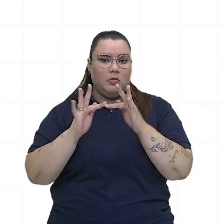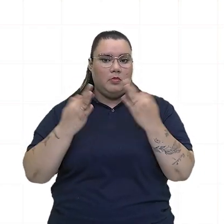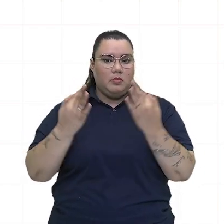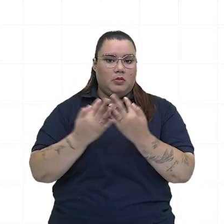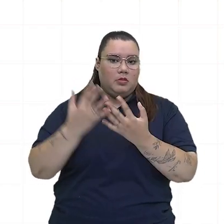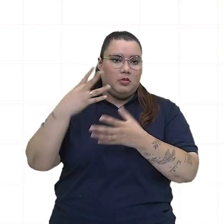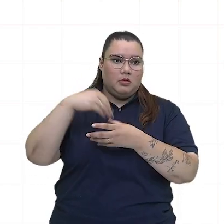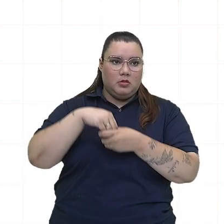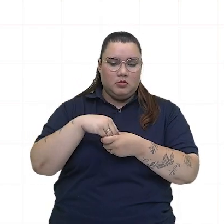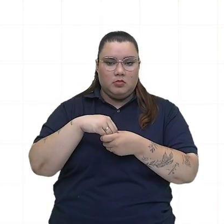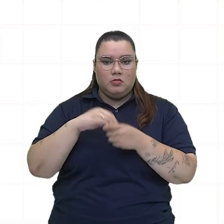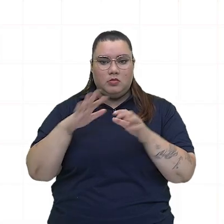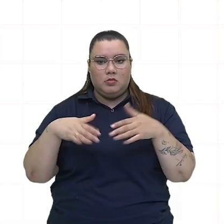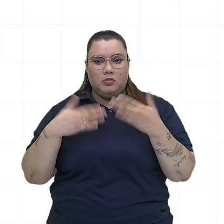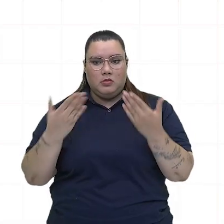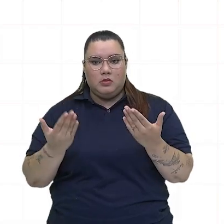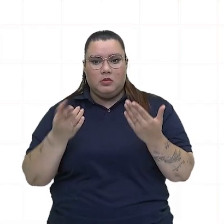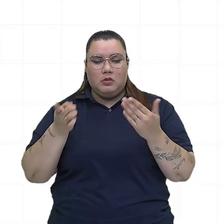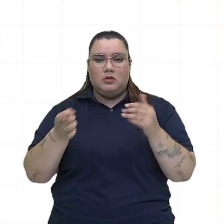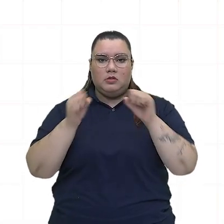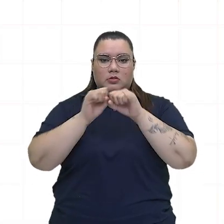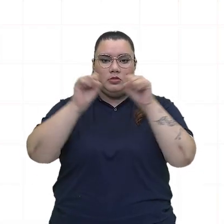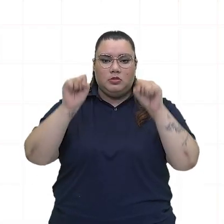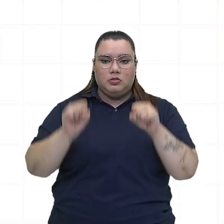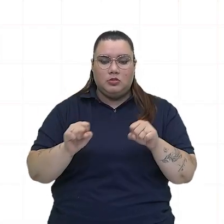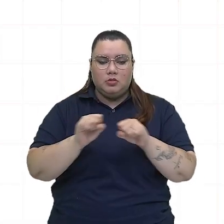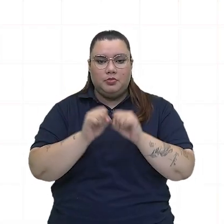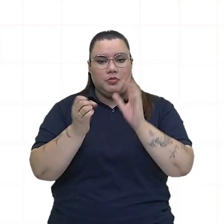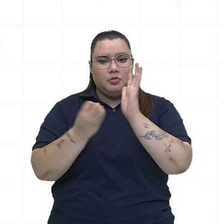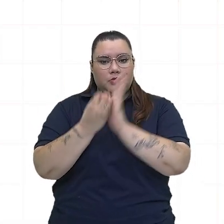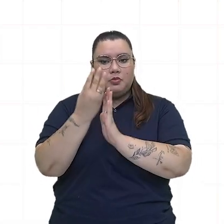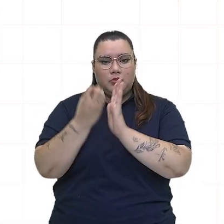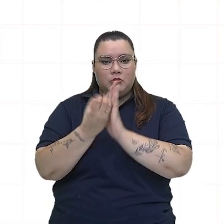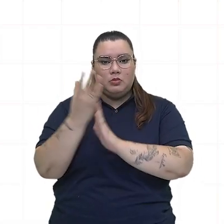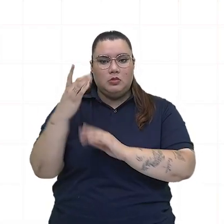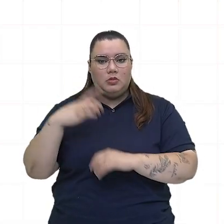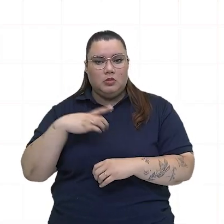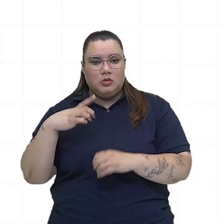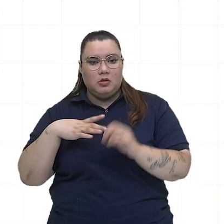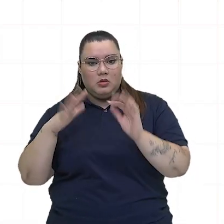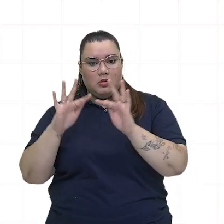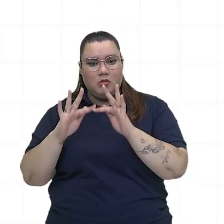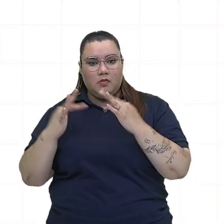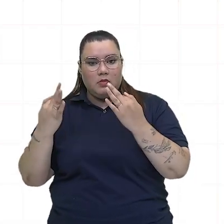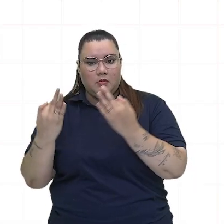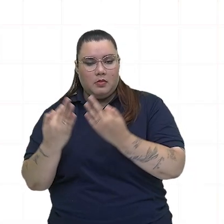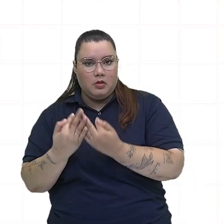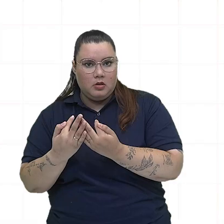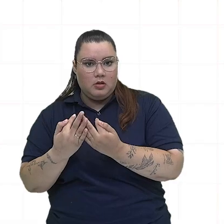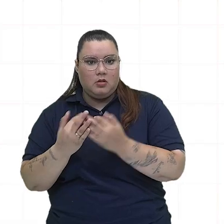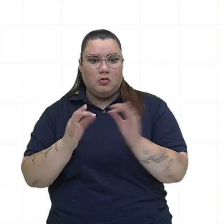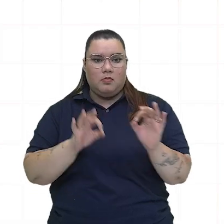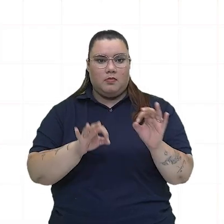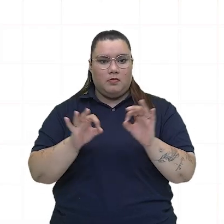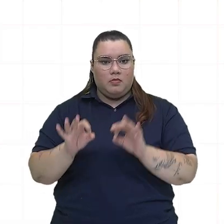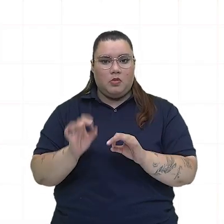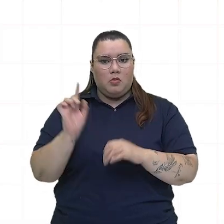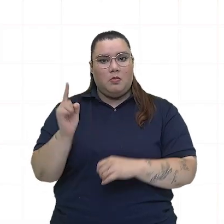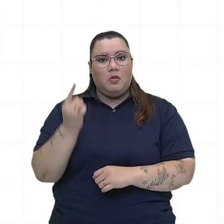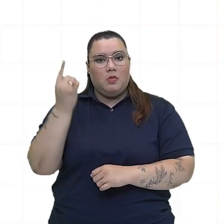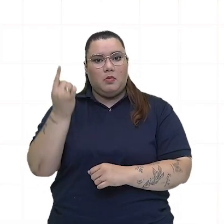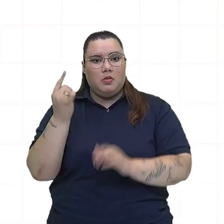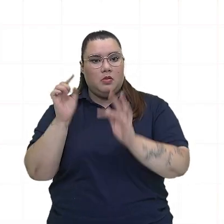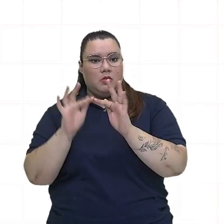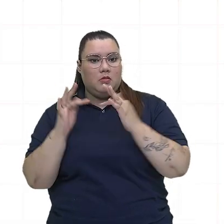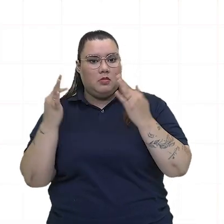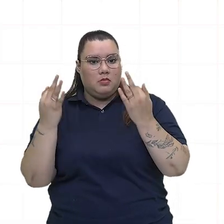familiar. Ou seja, nesse sistema produtivo, nós vamos ter ali a família, né, uma única